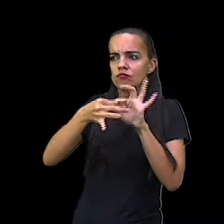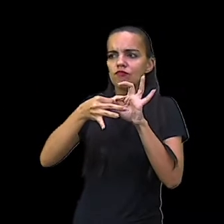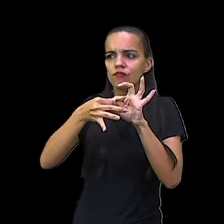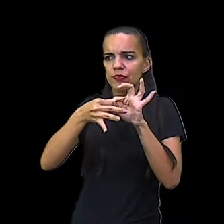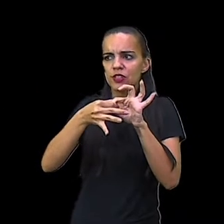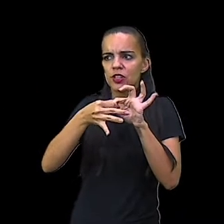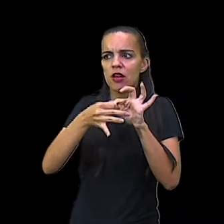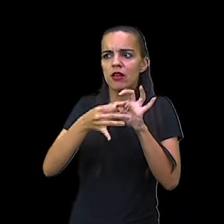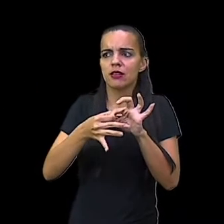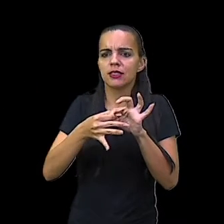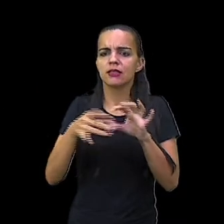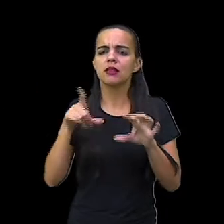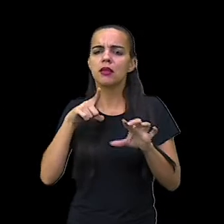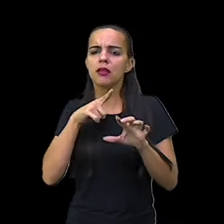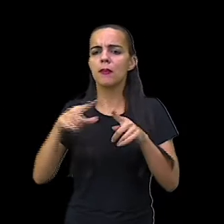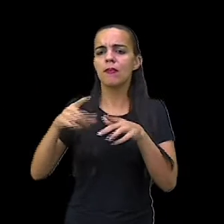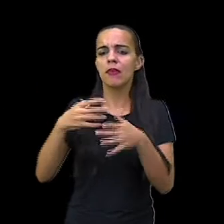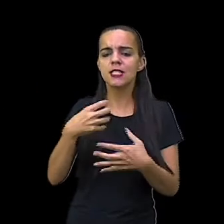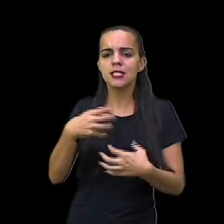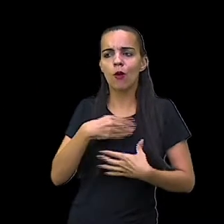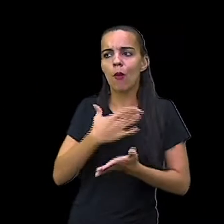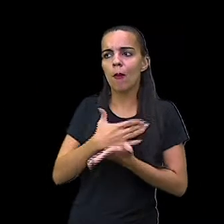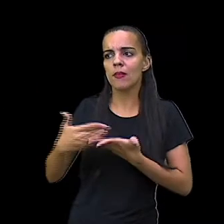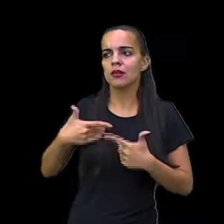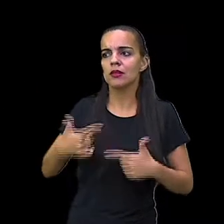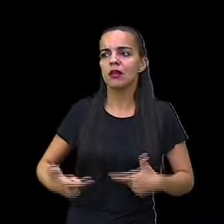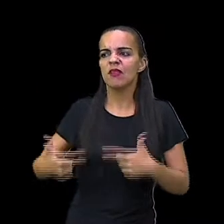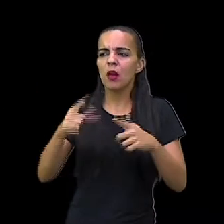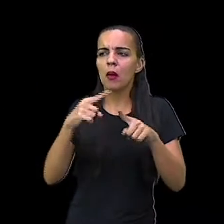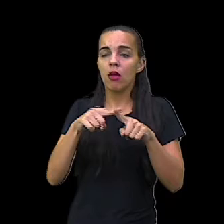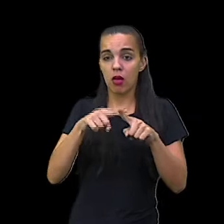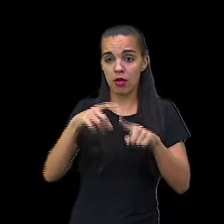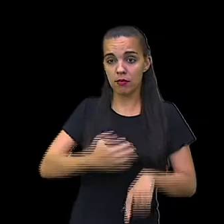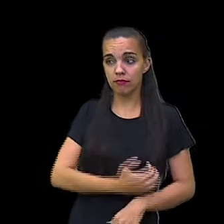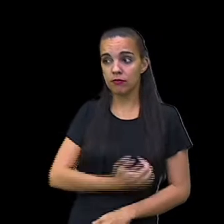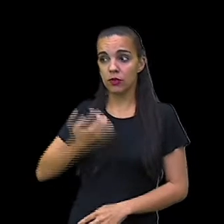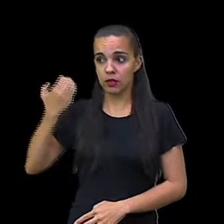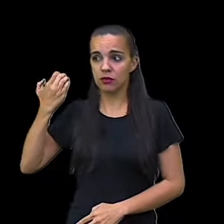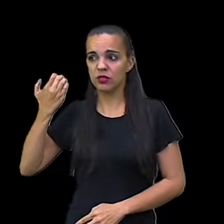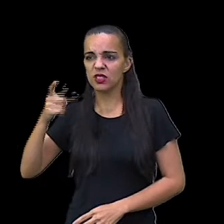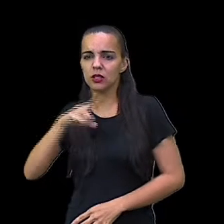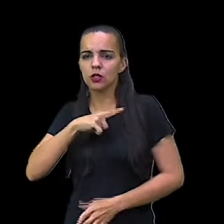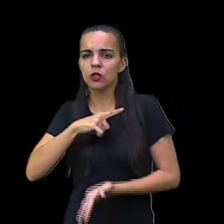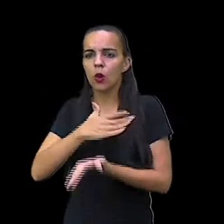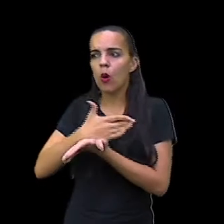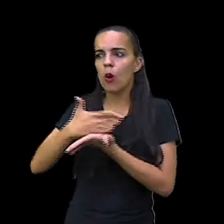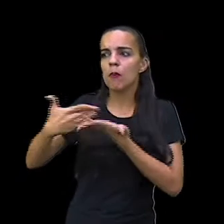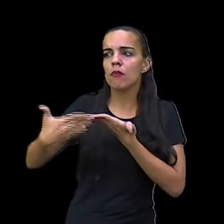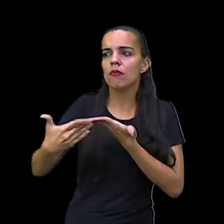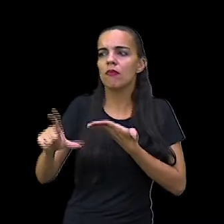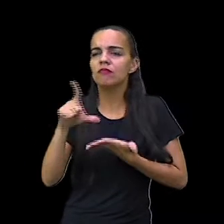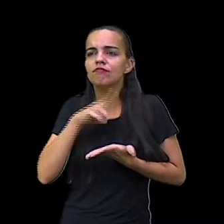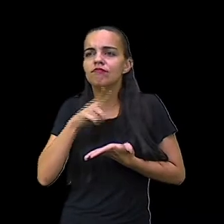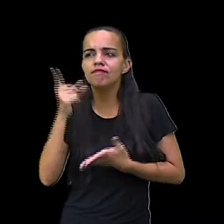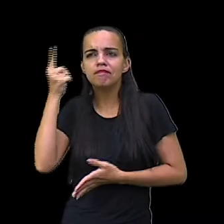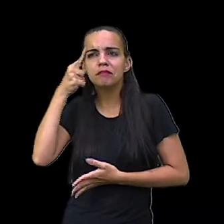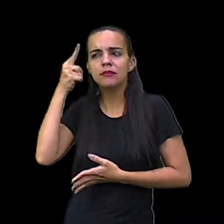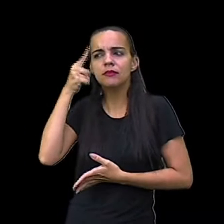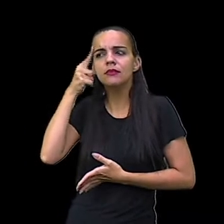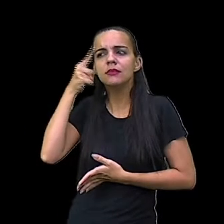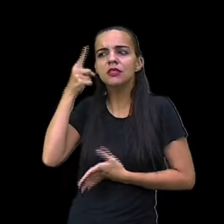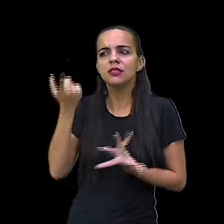ou à ausência de regras. O anarquismo lutava para construir uma sociedade onde ninguém precisaria